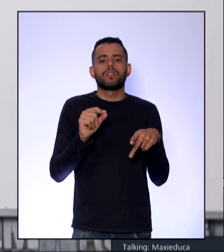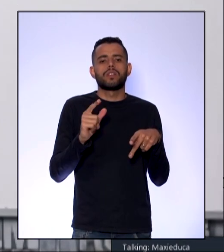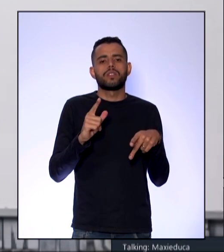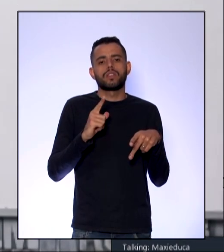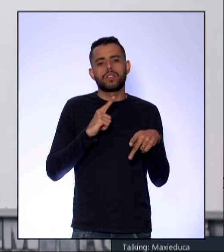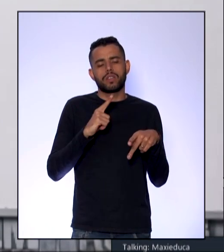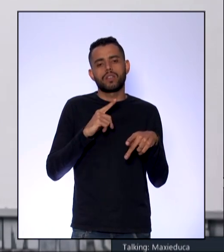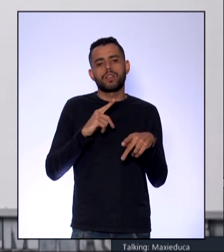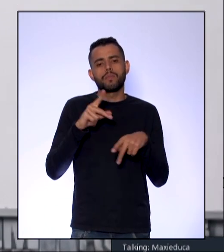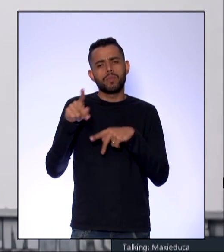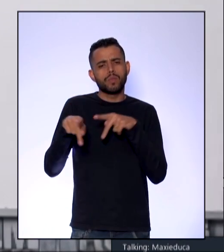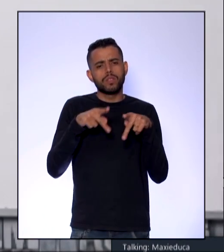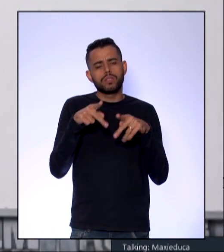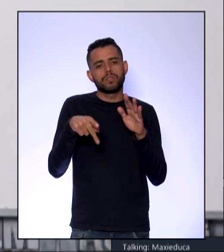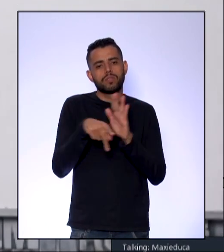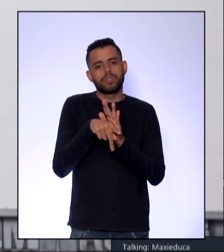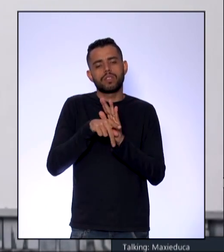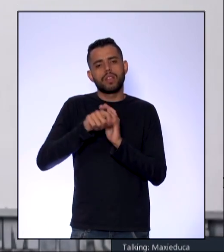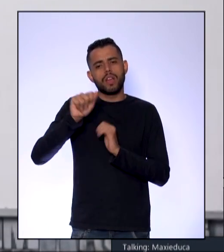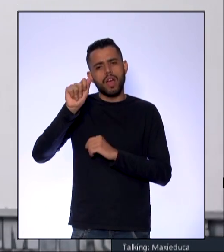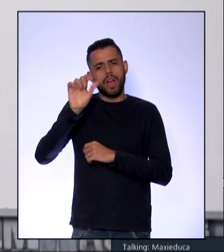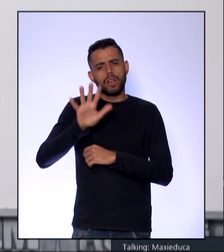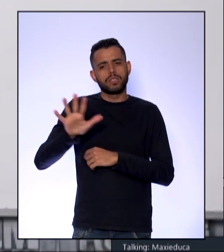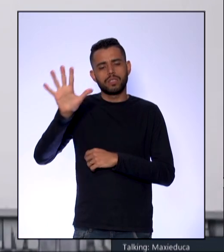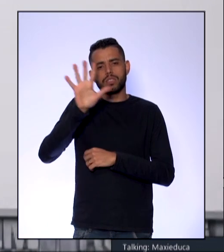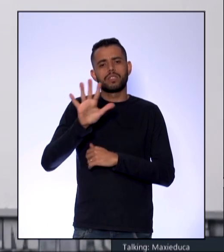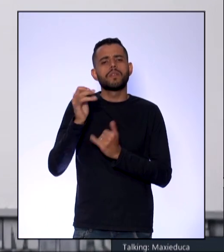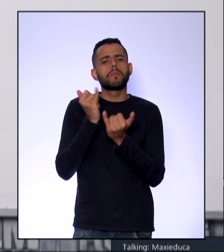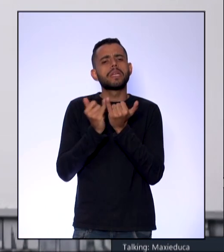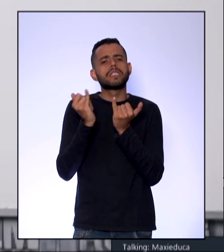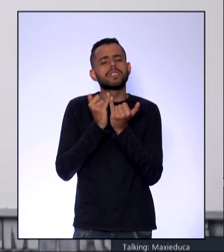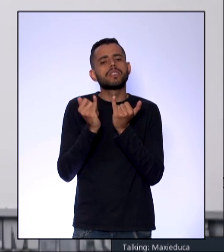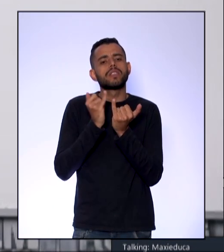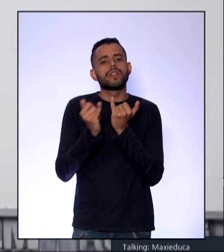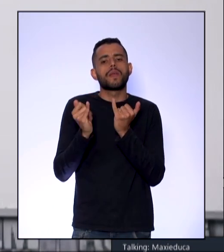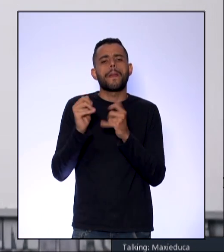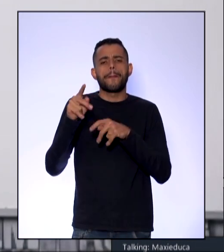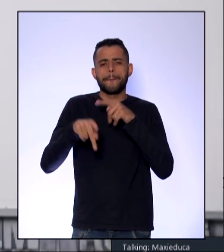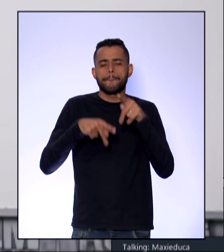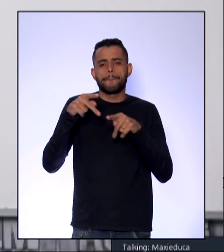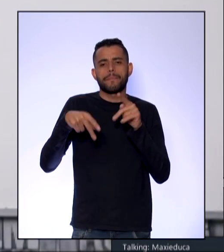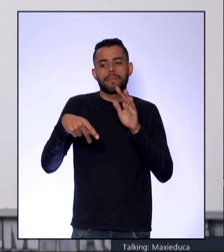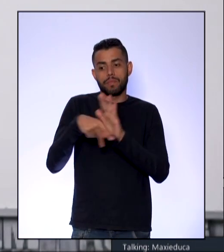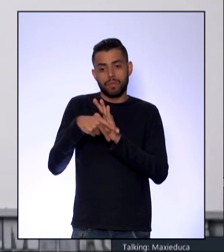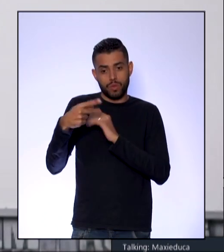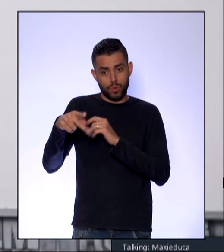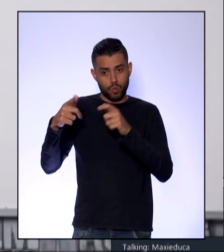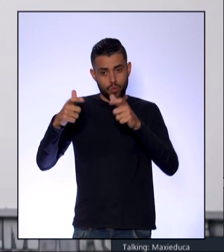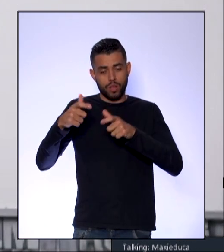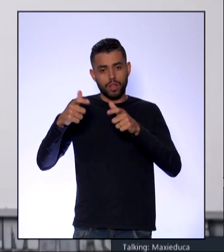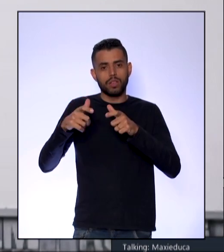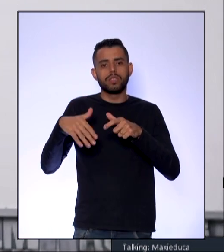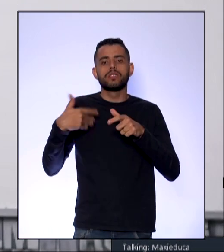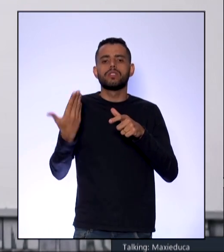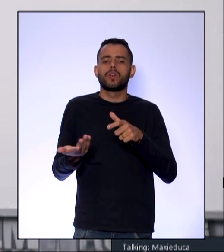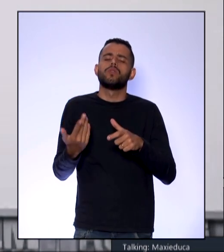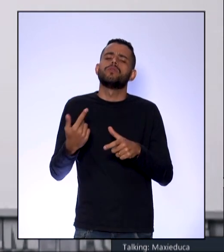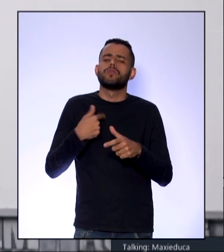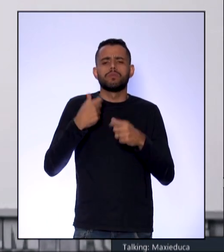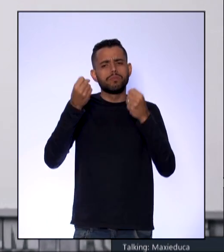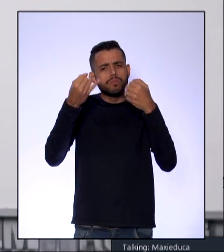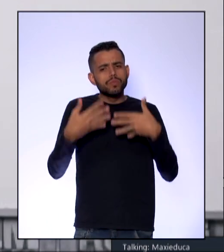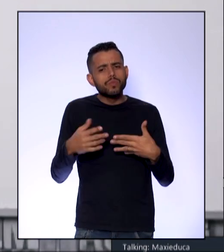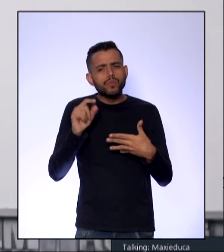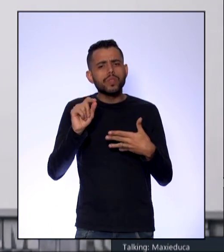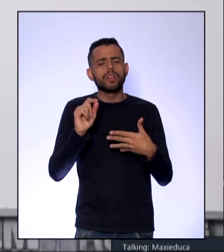entre as populações asiáticas se assemelham muito com as populações nativas. E aí eu tenho uma justificativa que